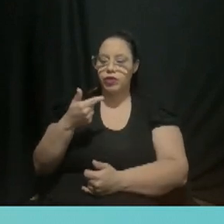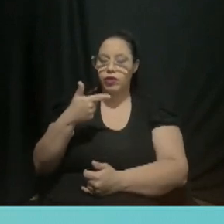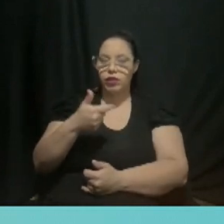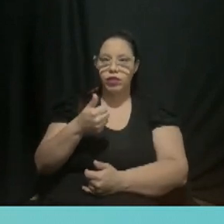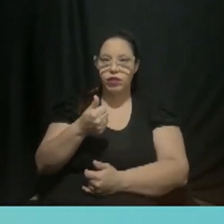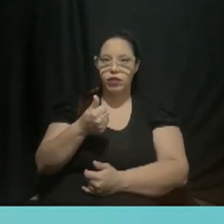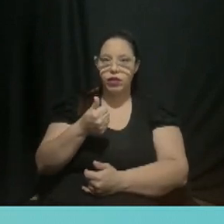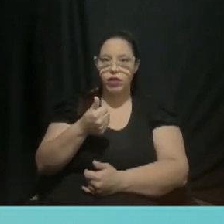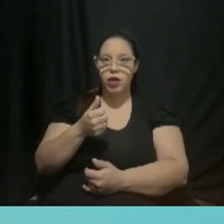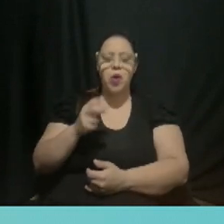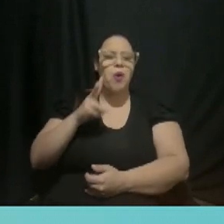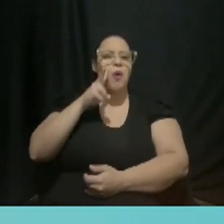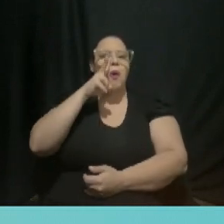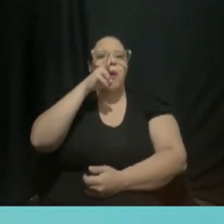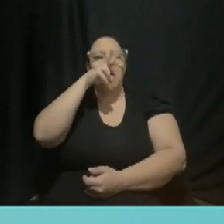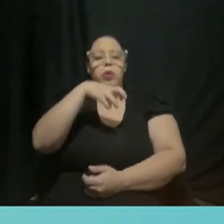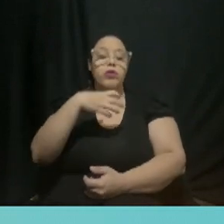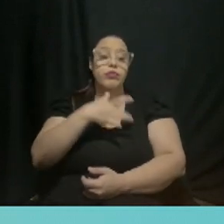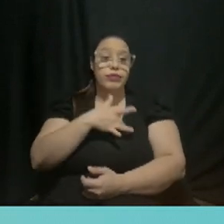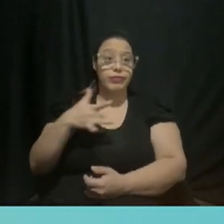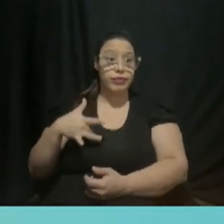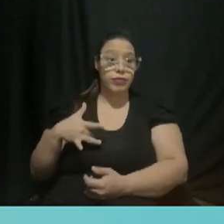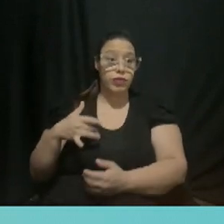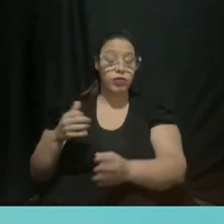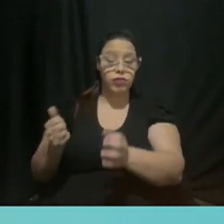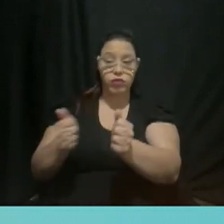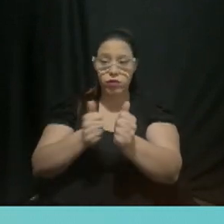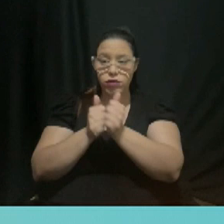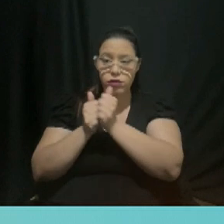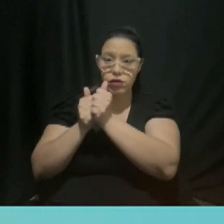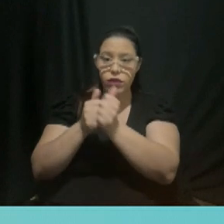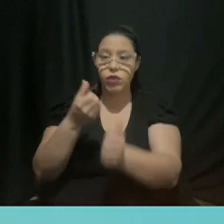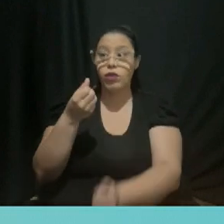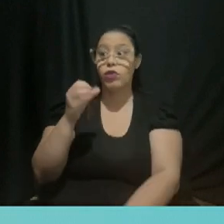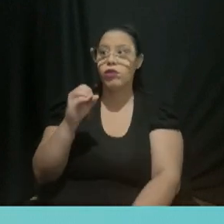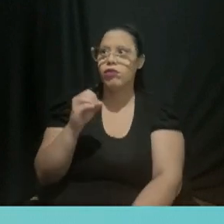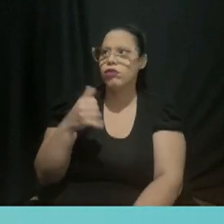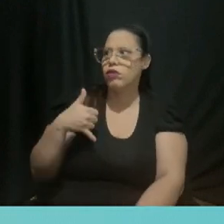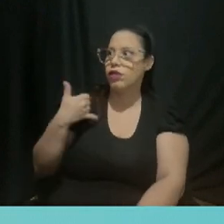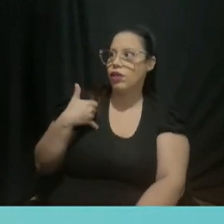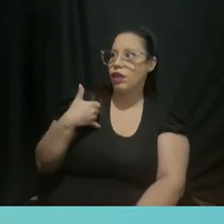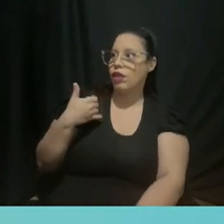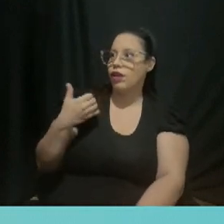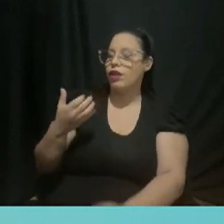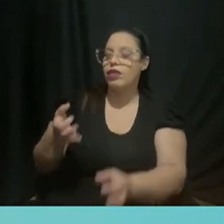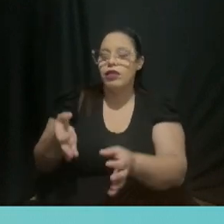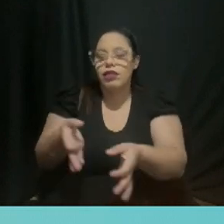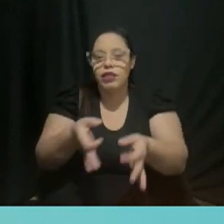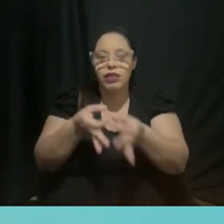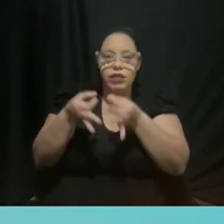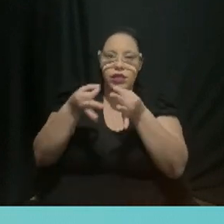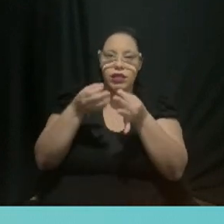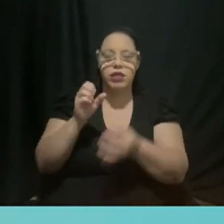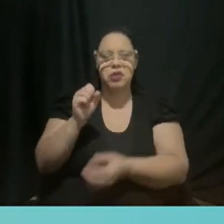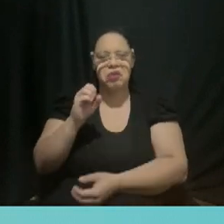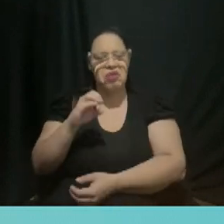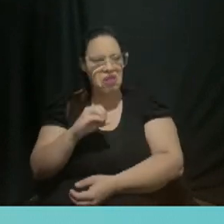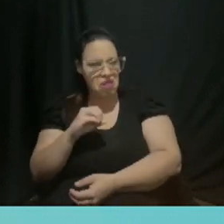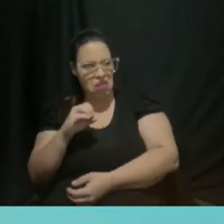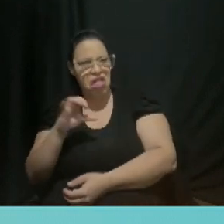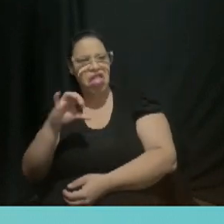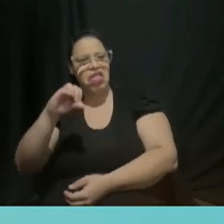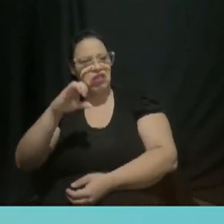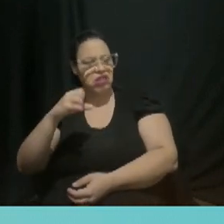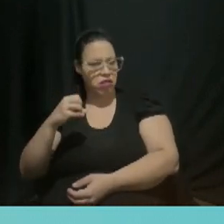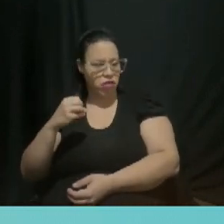e saudável quando se aproxima dos 100 anos. Quando alcançam aproximadamente 80 a 90 anos de vida,